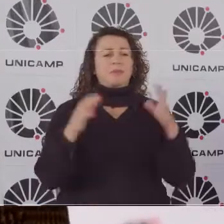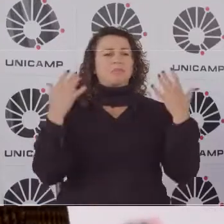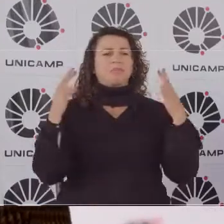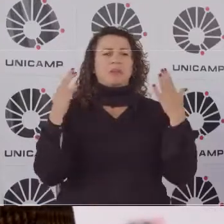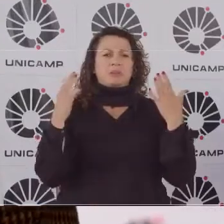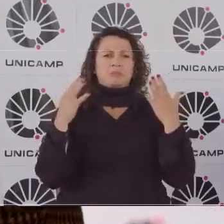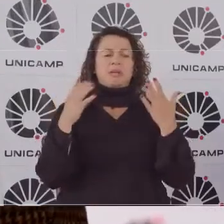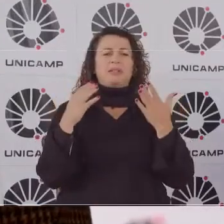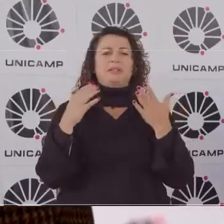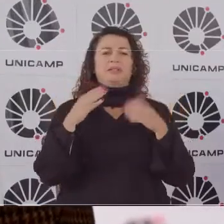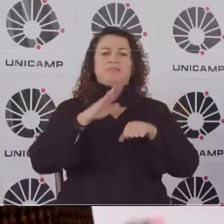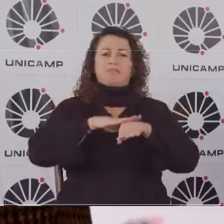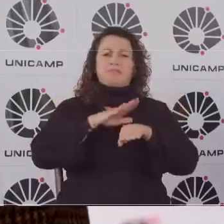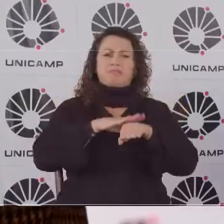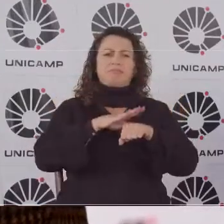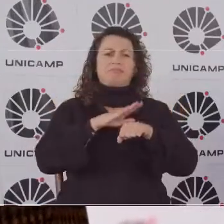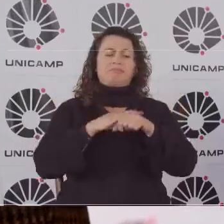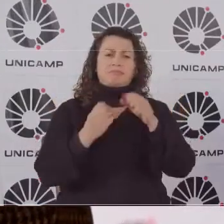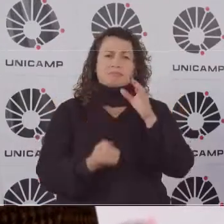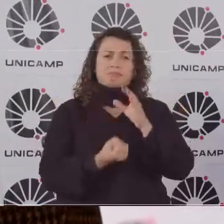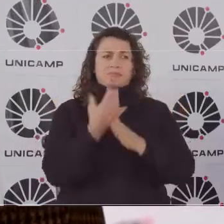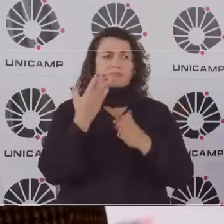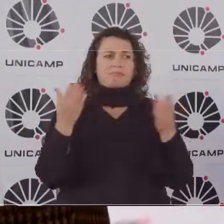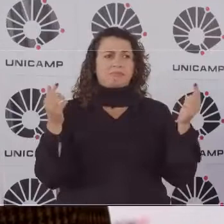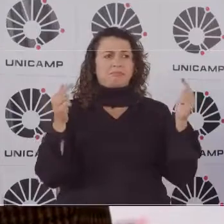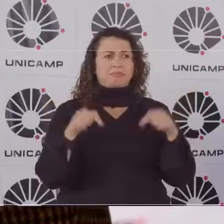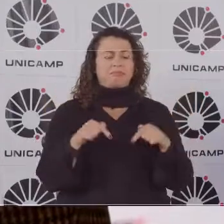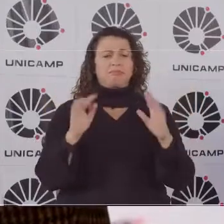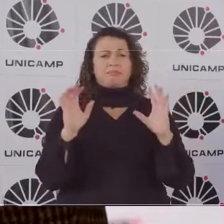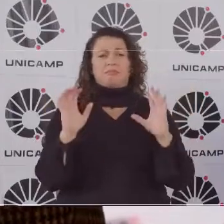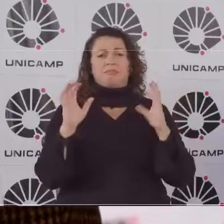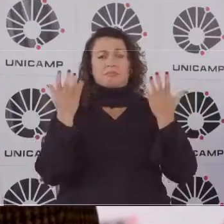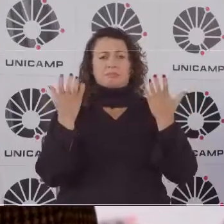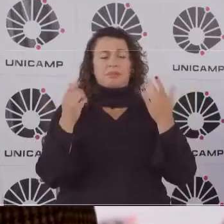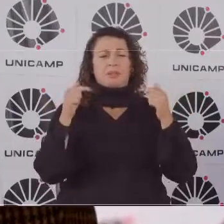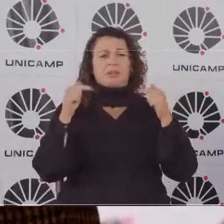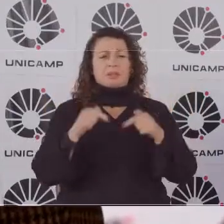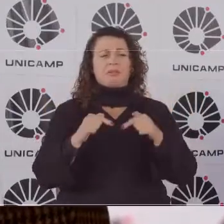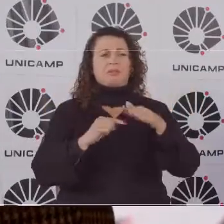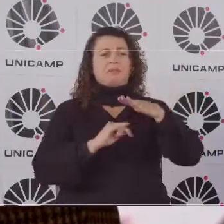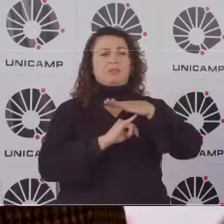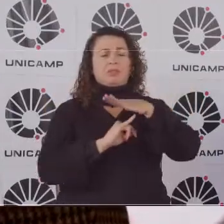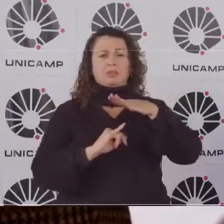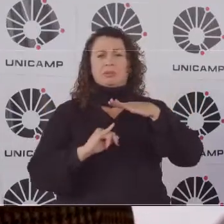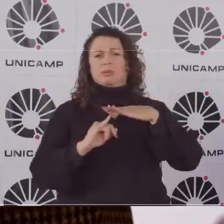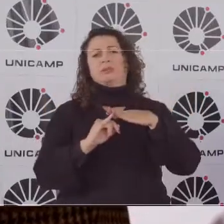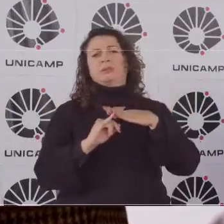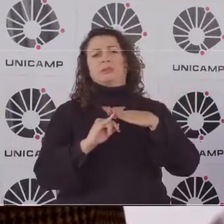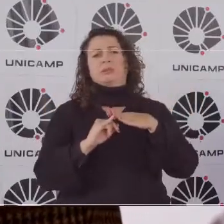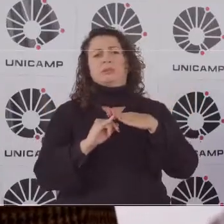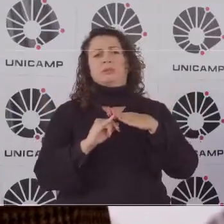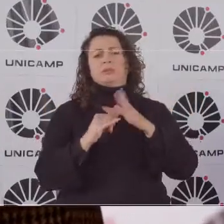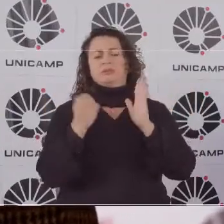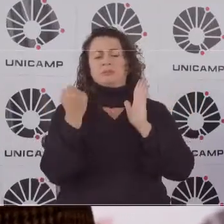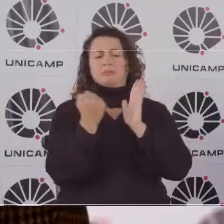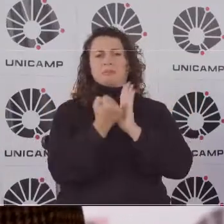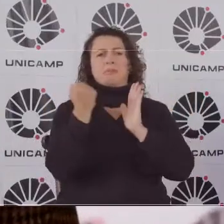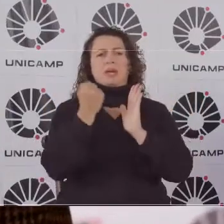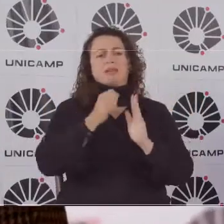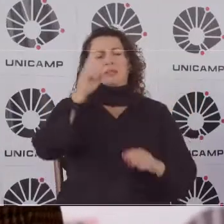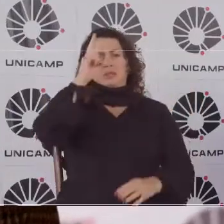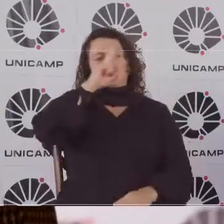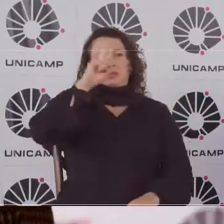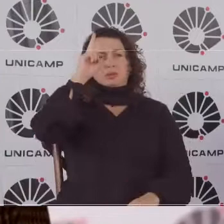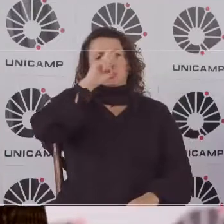parabenizar a iniciativa dessa instituição cuja marca